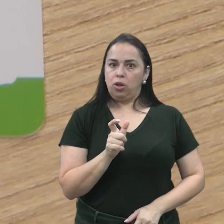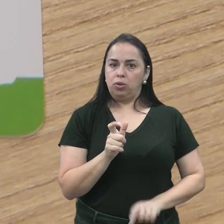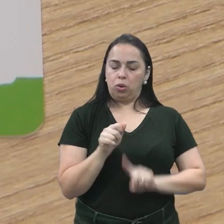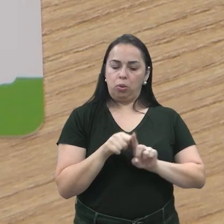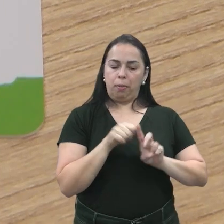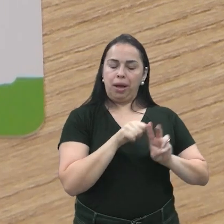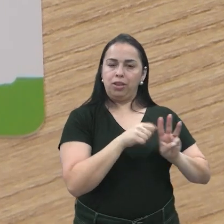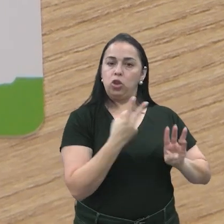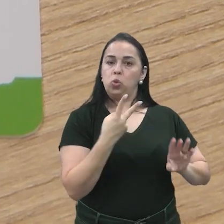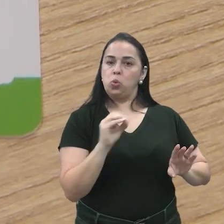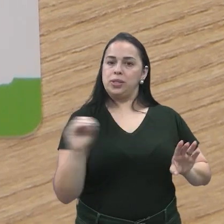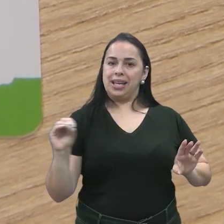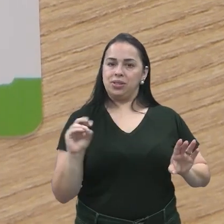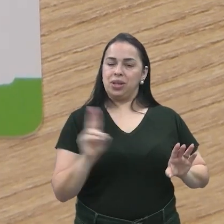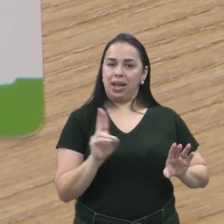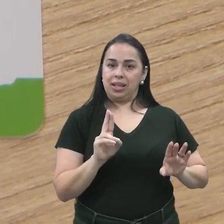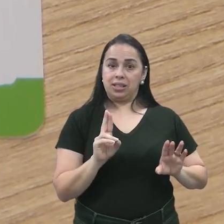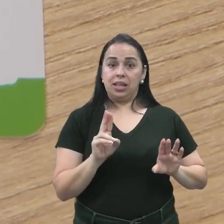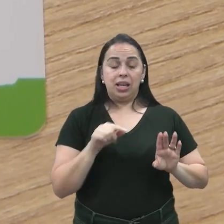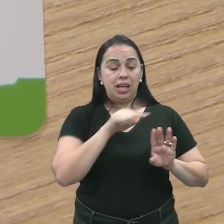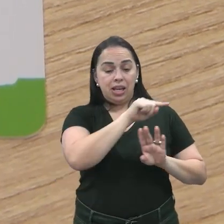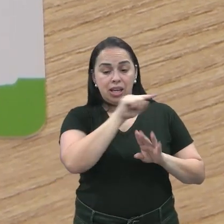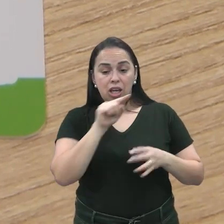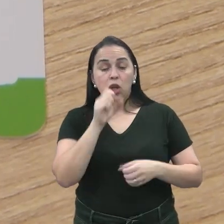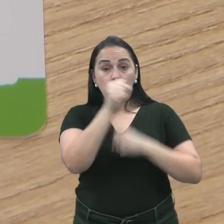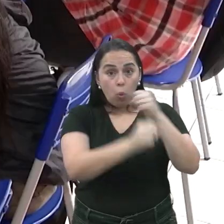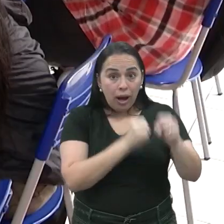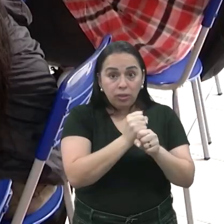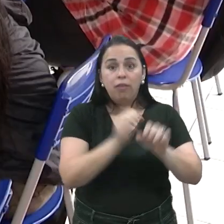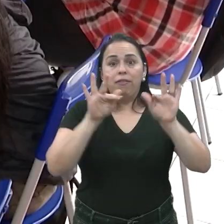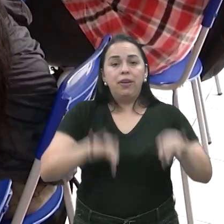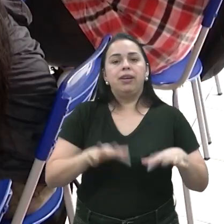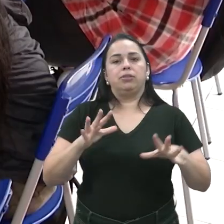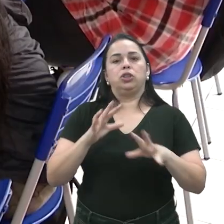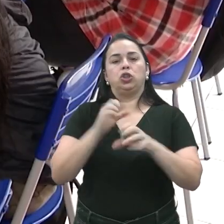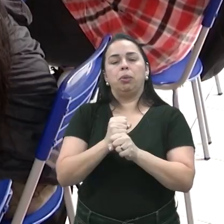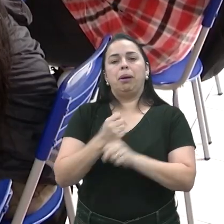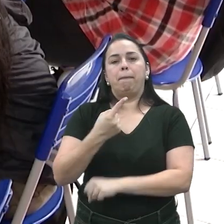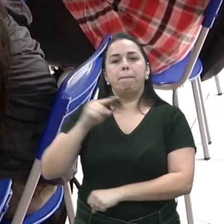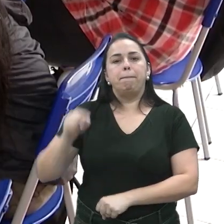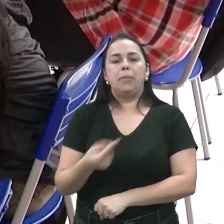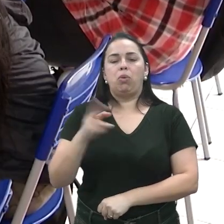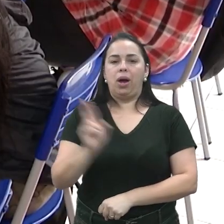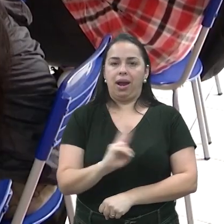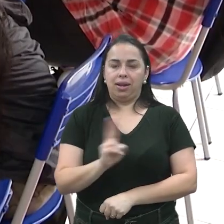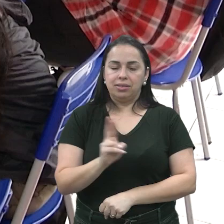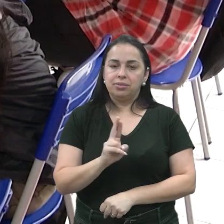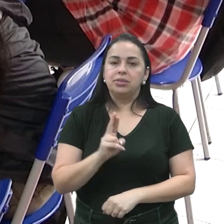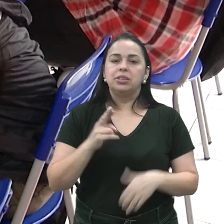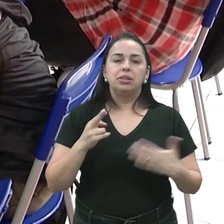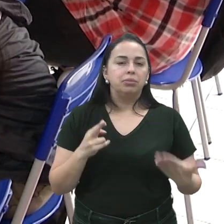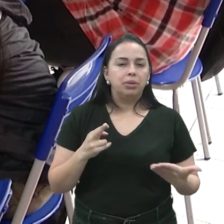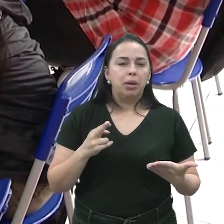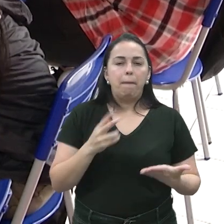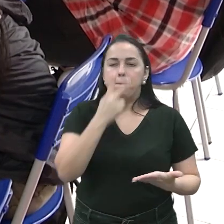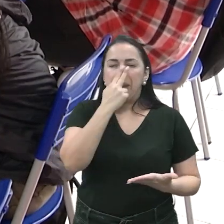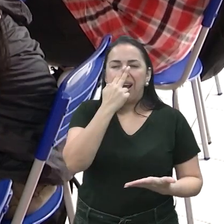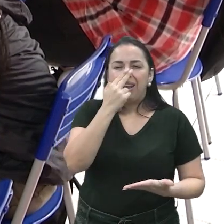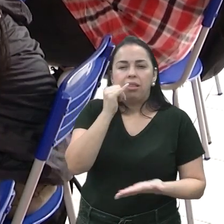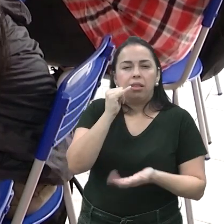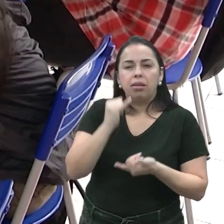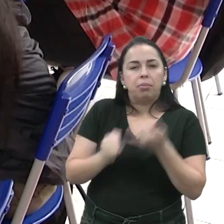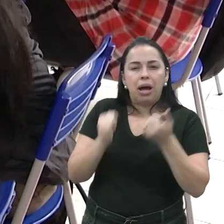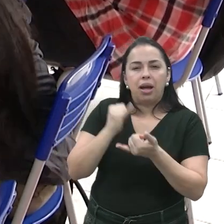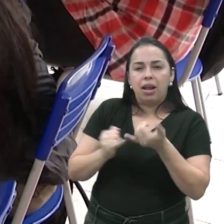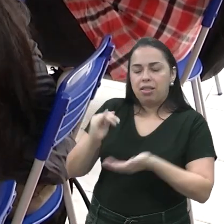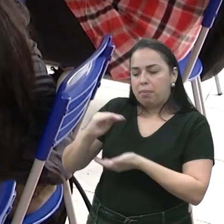os estudantes recebem R$ 200 por mês, mas R$ 1.000 ao final de cada ano concluído. O benefício